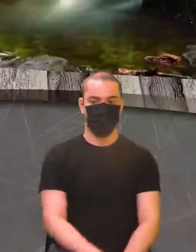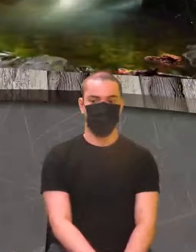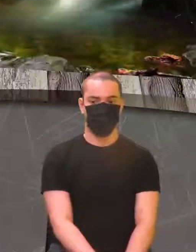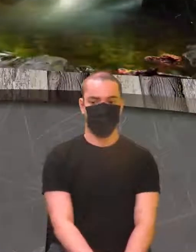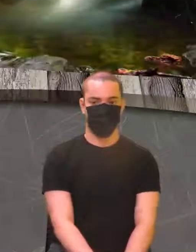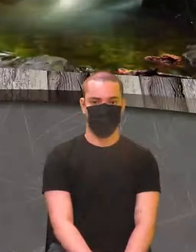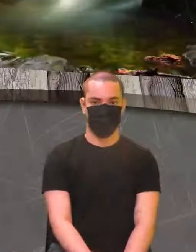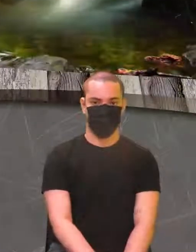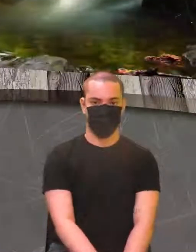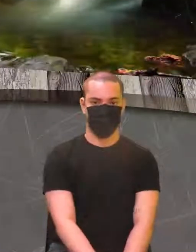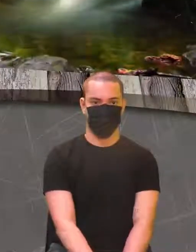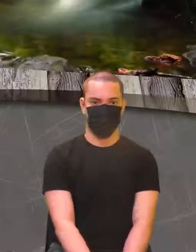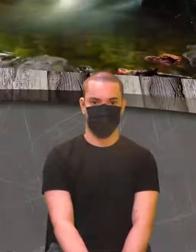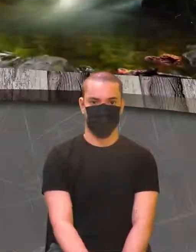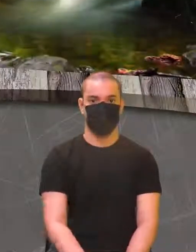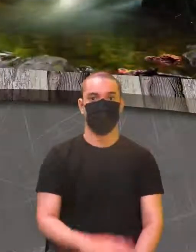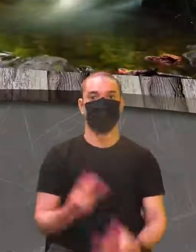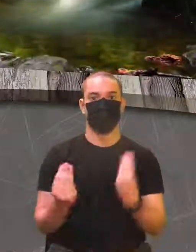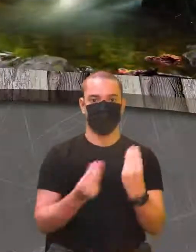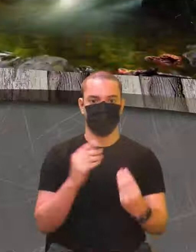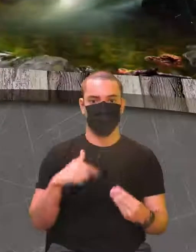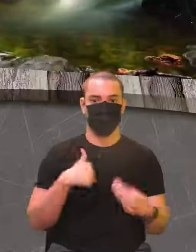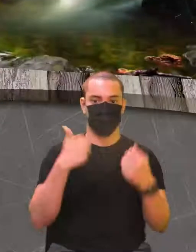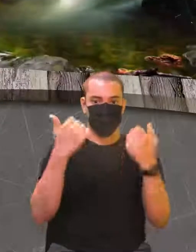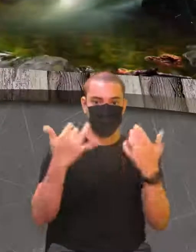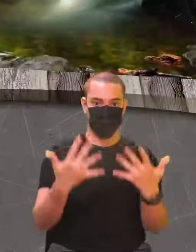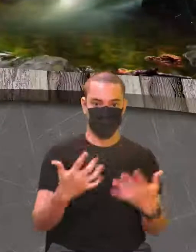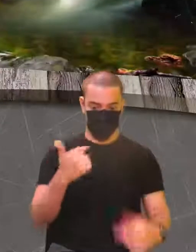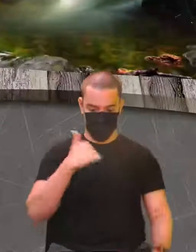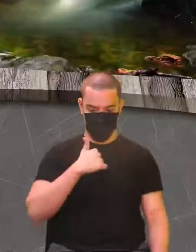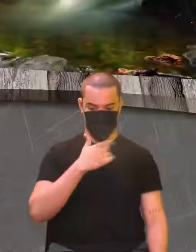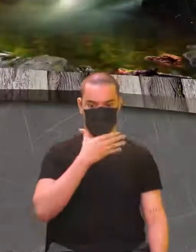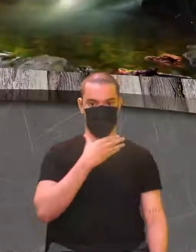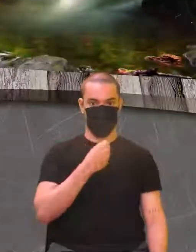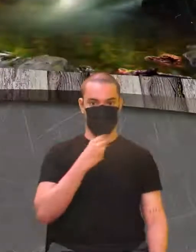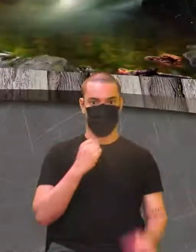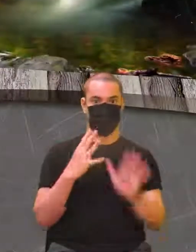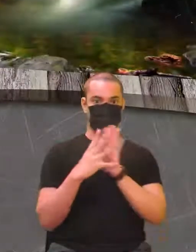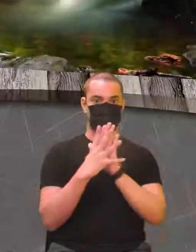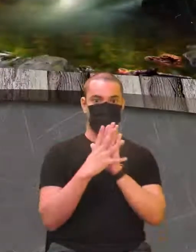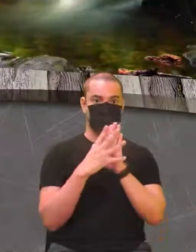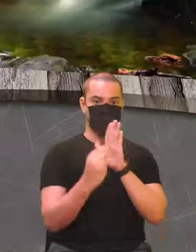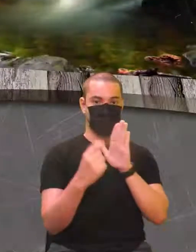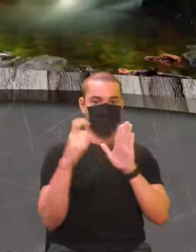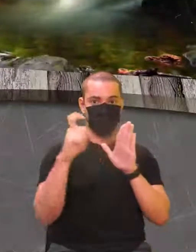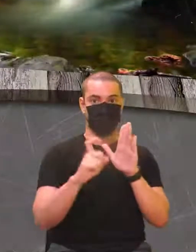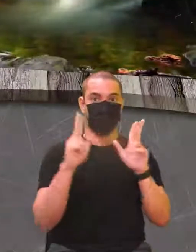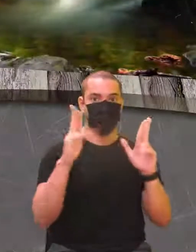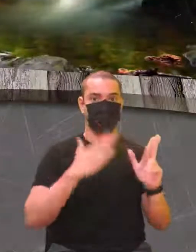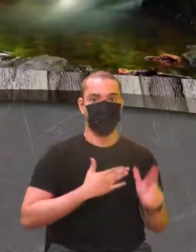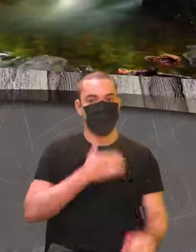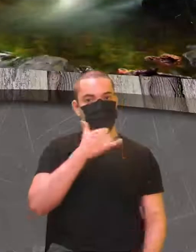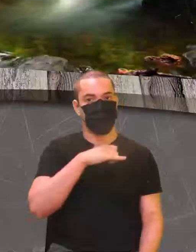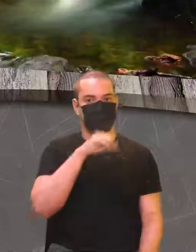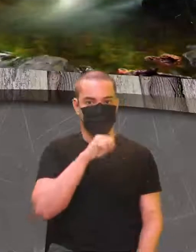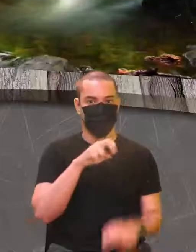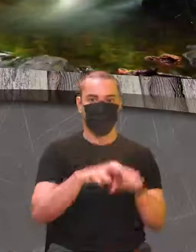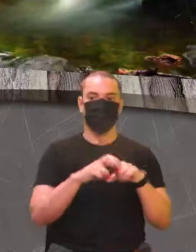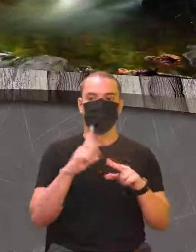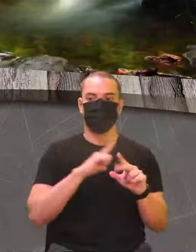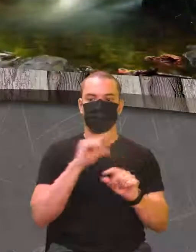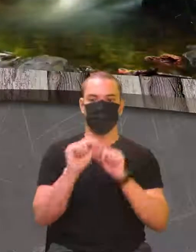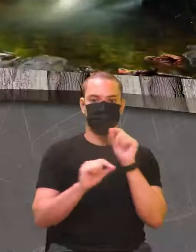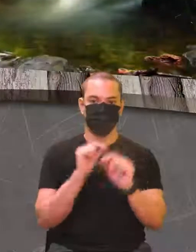gente está falando questão de herança, e o X que eu produzo, ele é a cópia do X da minha mãe, no caso, né? Então aí é onde entra